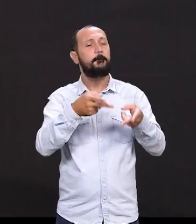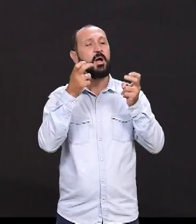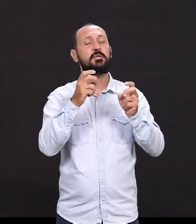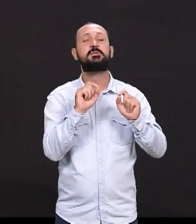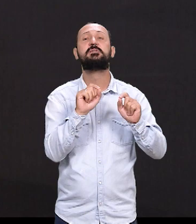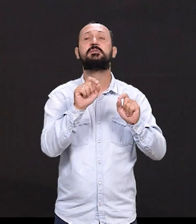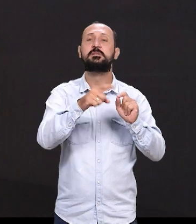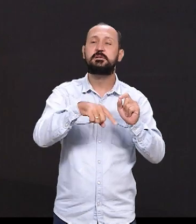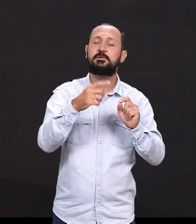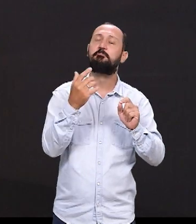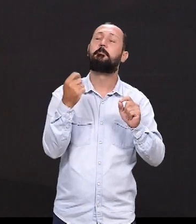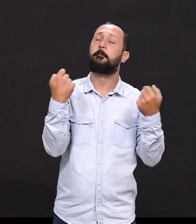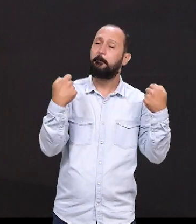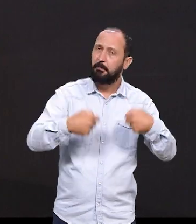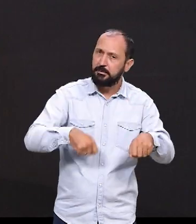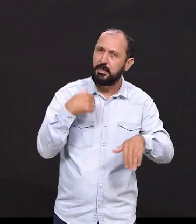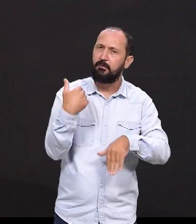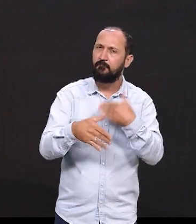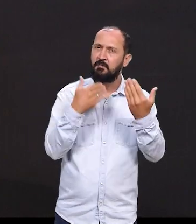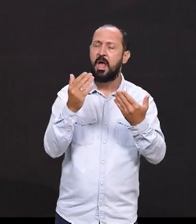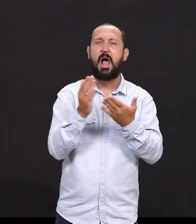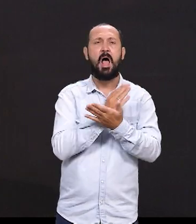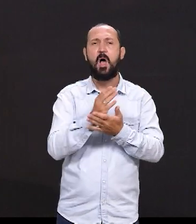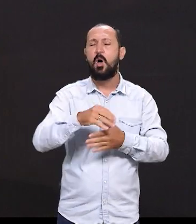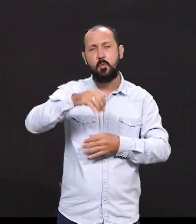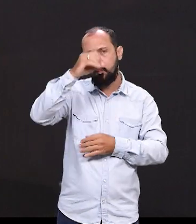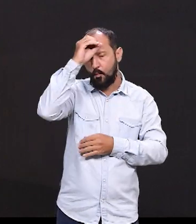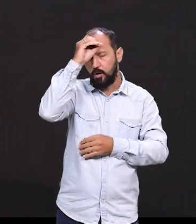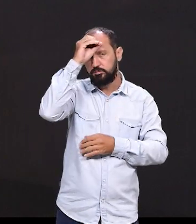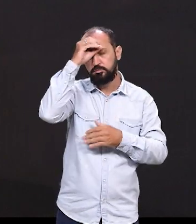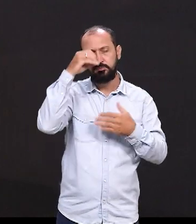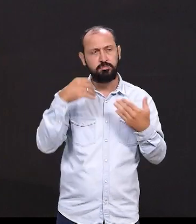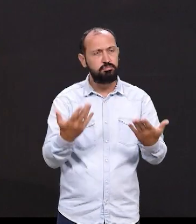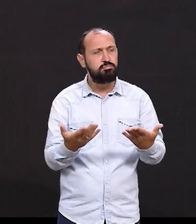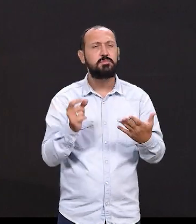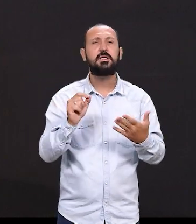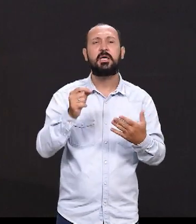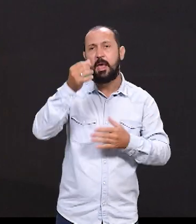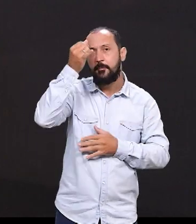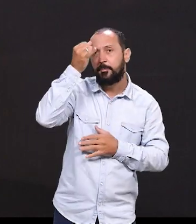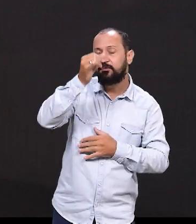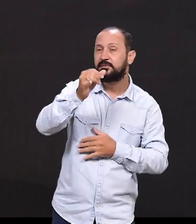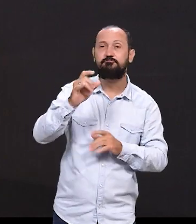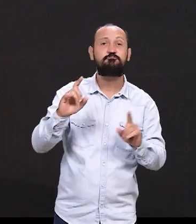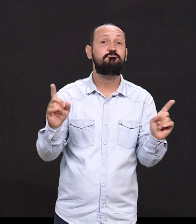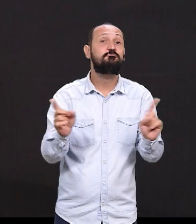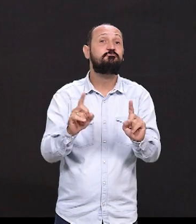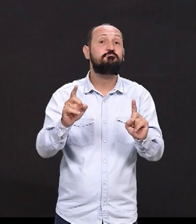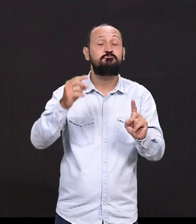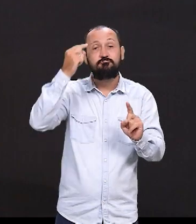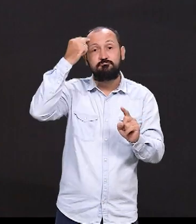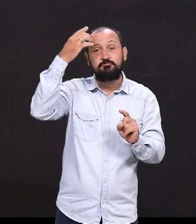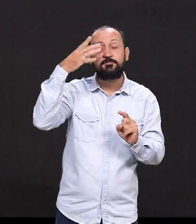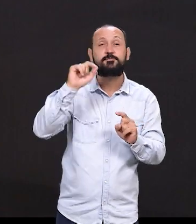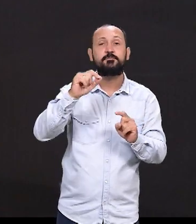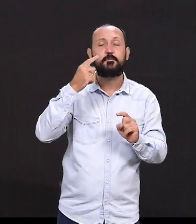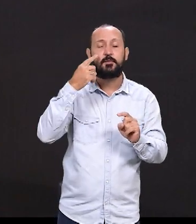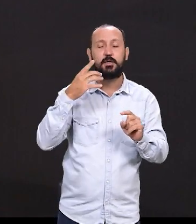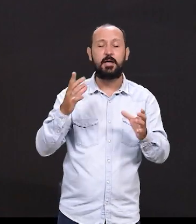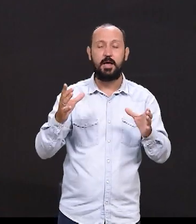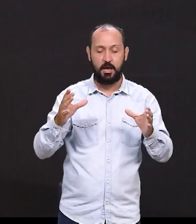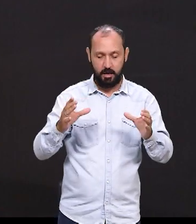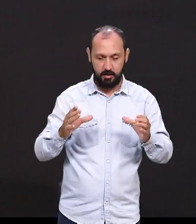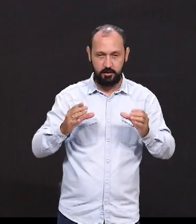né e a gente então nota que ainda tem muito a percorrer tem muita gente ainda que não sabe o que é não sabe o que é